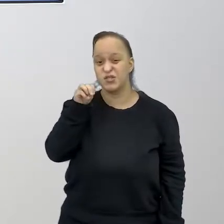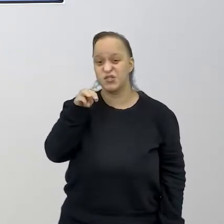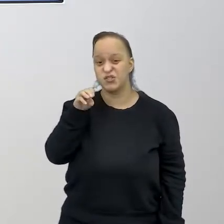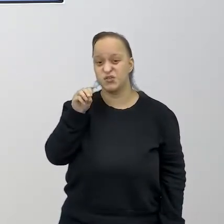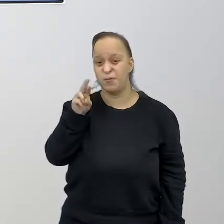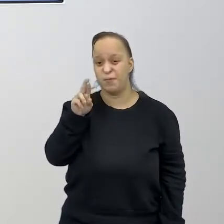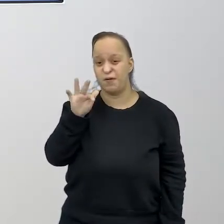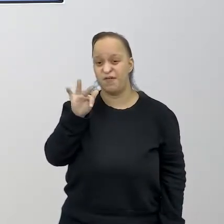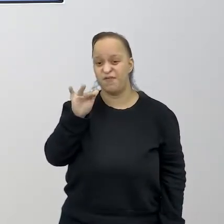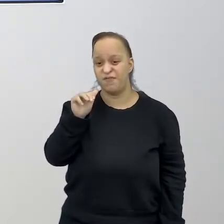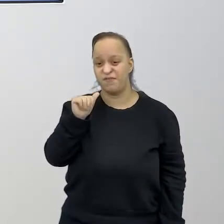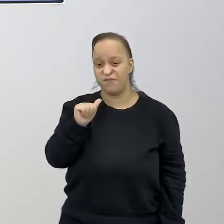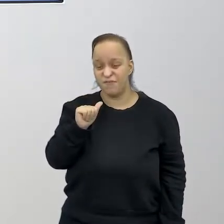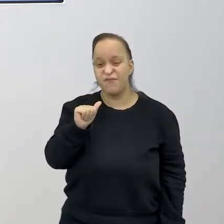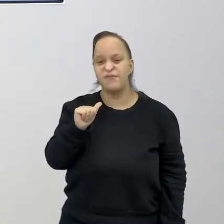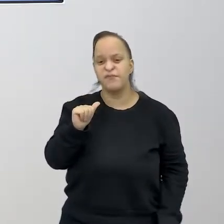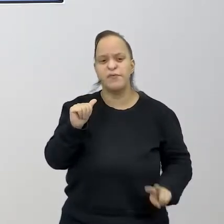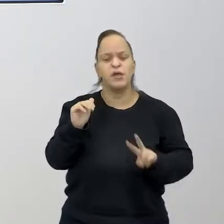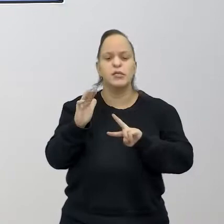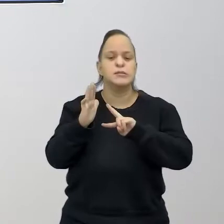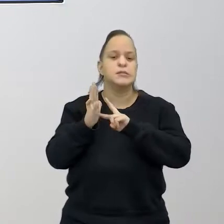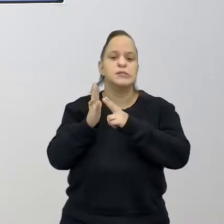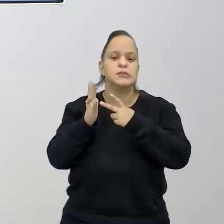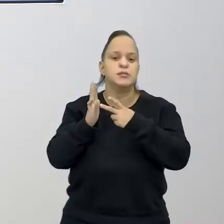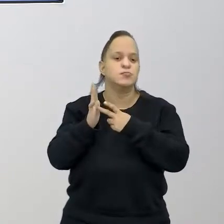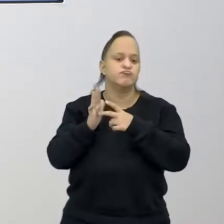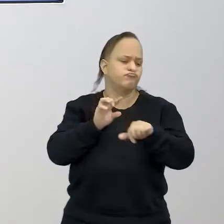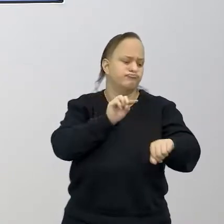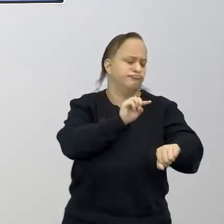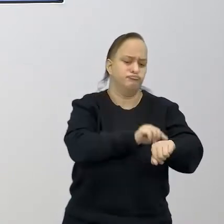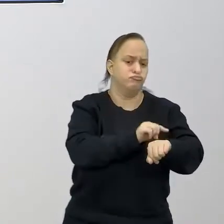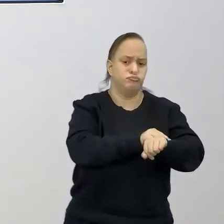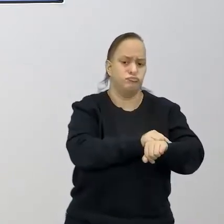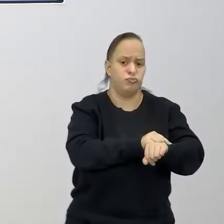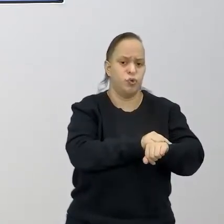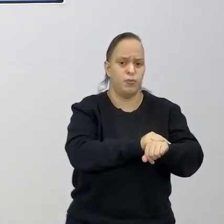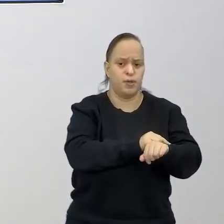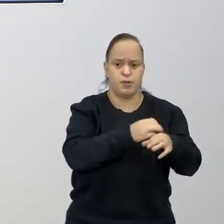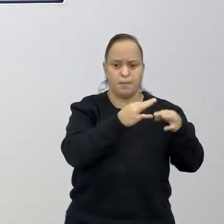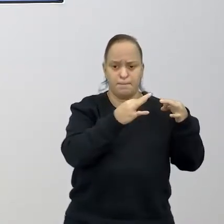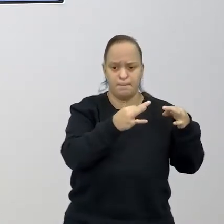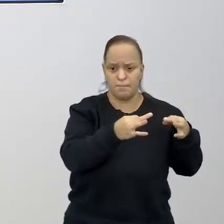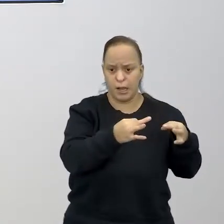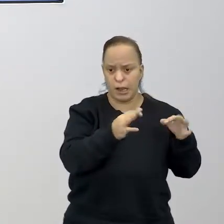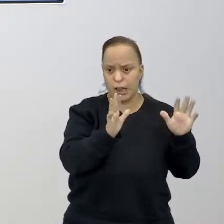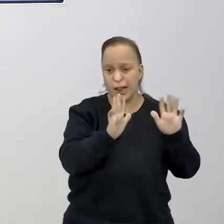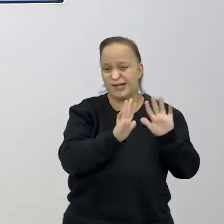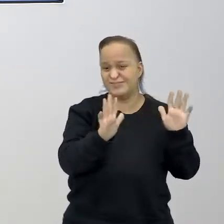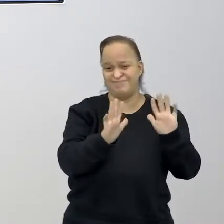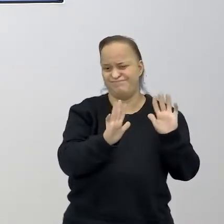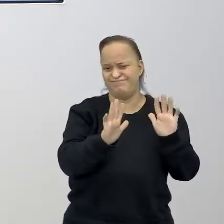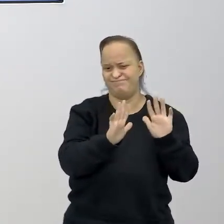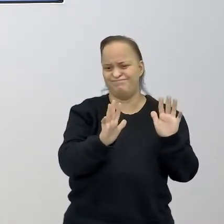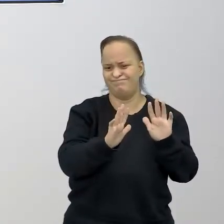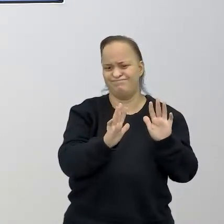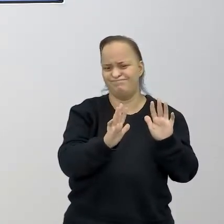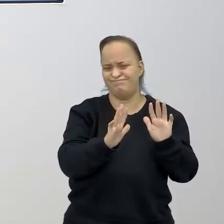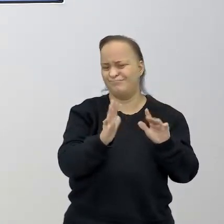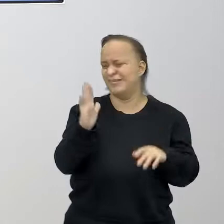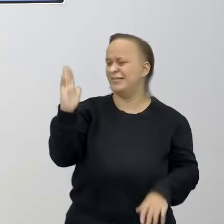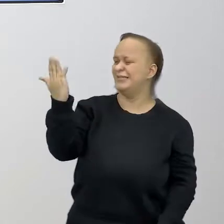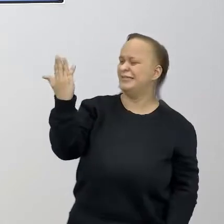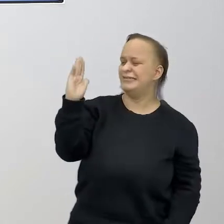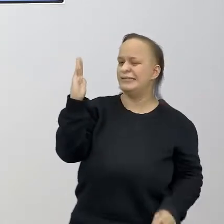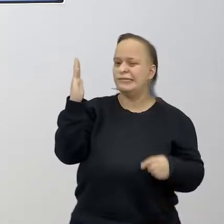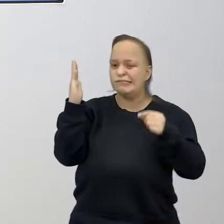né, corporal, a gente não tá falando de um momento específico, de uma hora ou outra, onde você se olha no espelho e fala, poxa, hoje eu não tô muito legal, não. Ah, tem uma espinha na